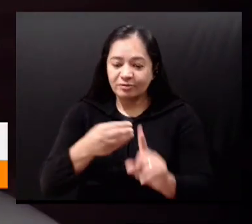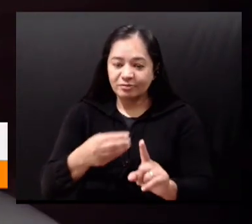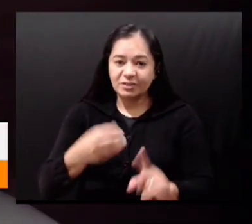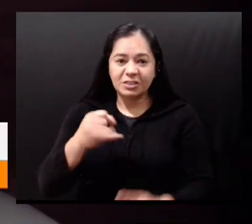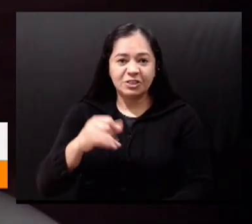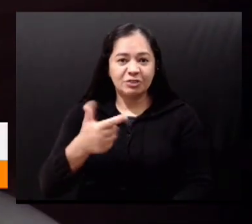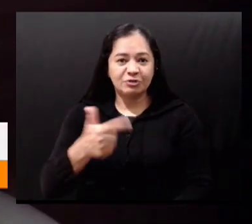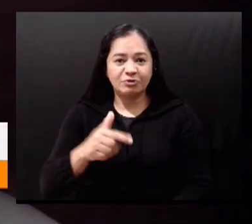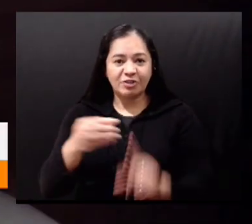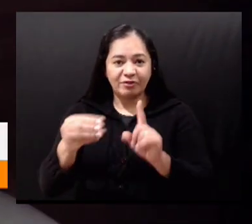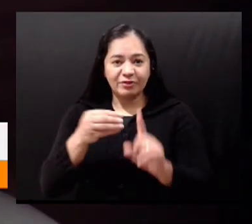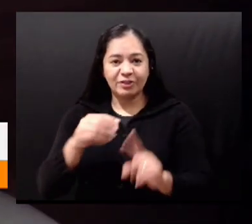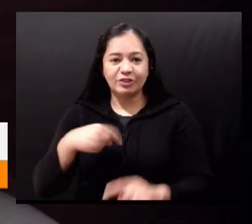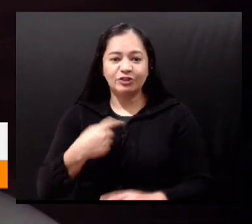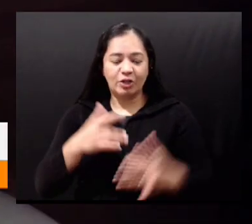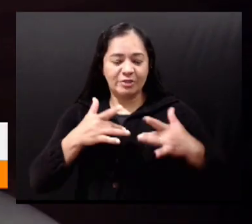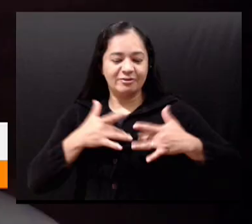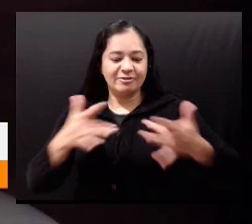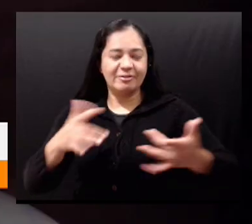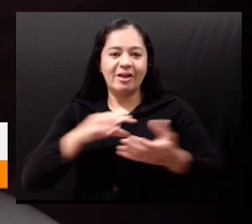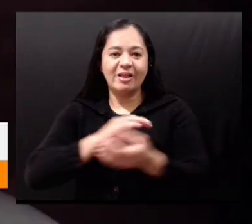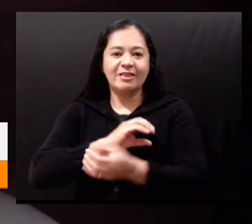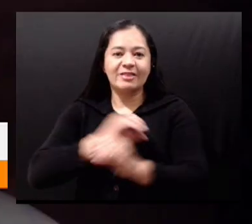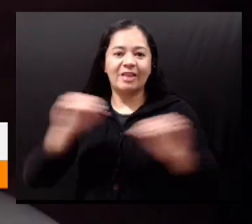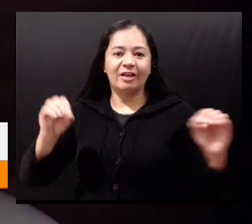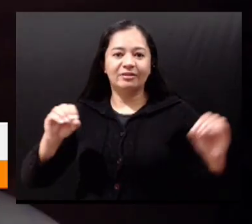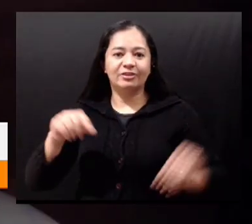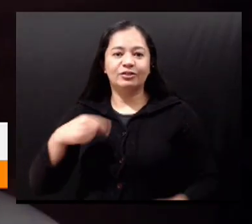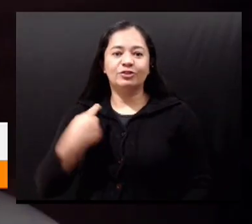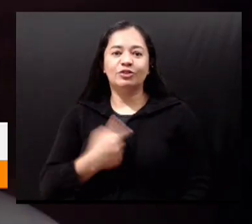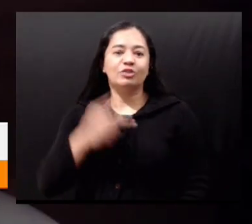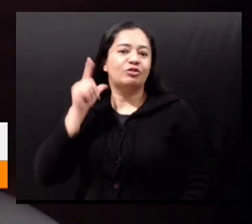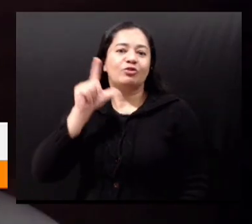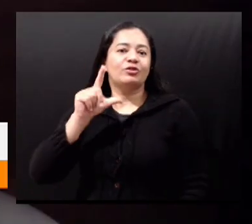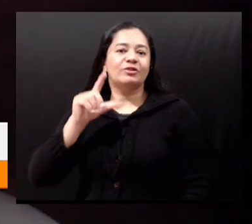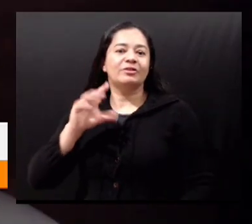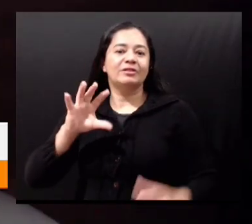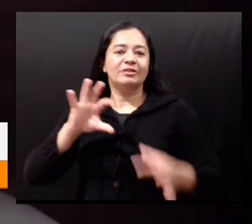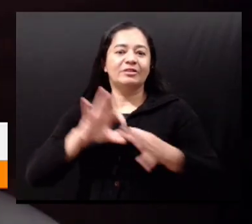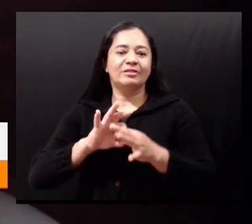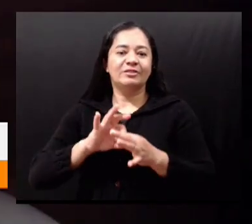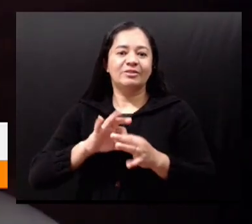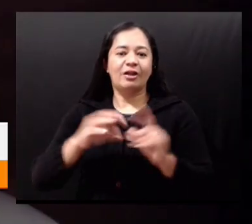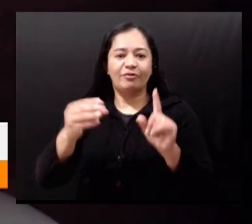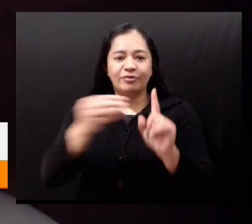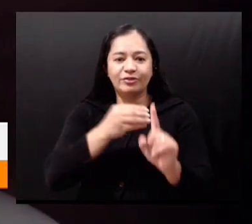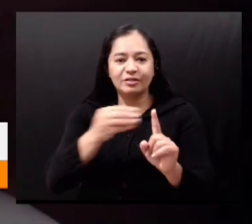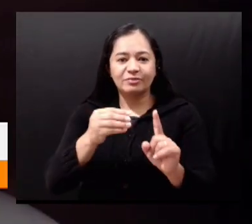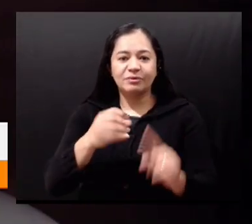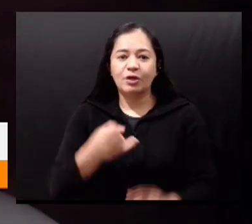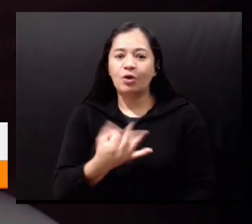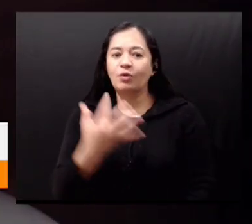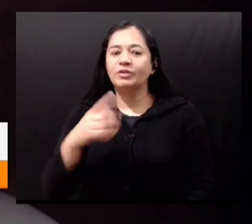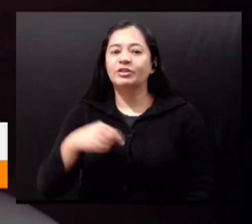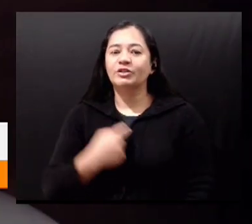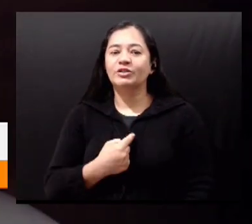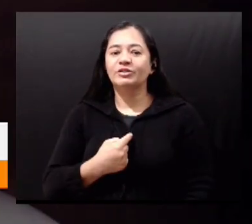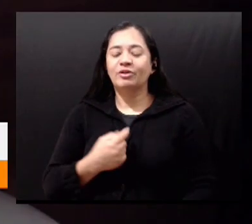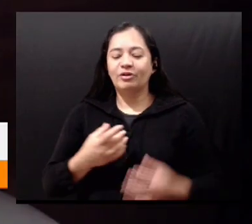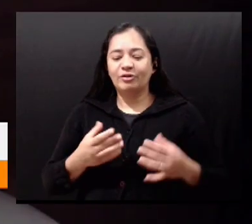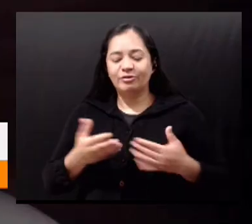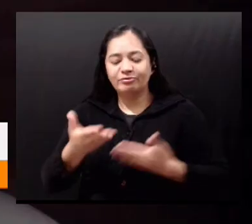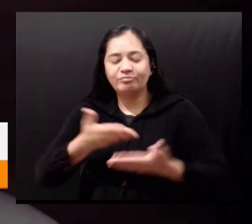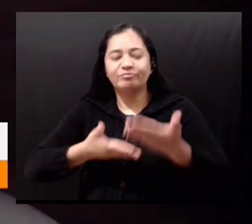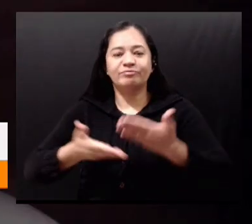não consegue criar afetos. Então, a vulnerabilidade é a permeabilidade, é o quanto a gente está disposto a se interagir com o outro.